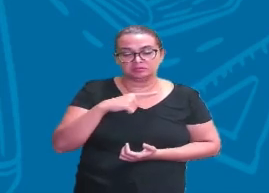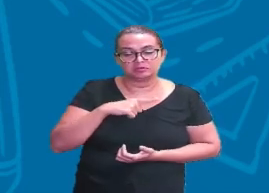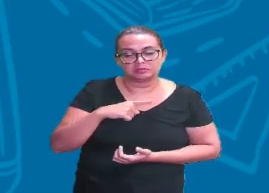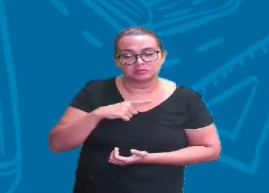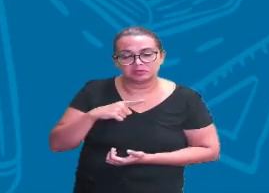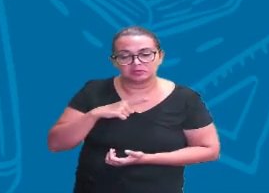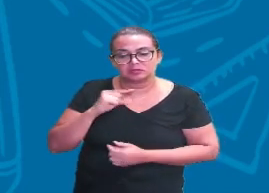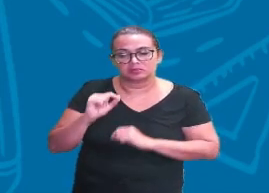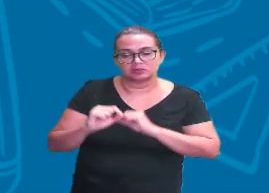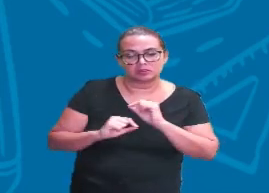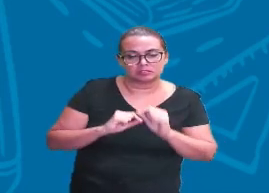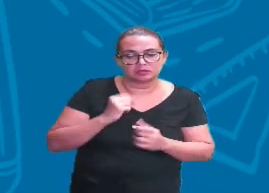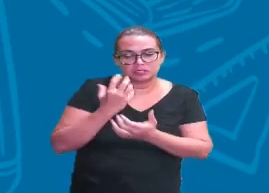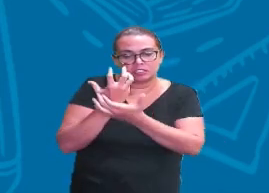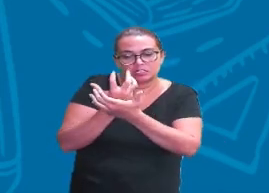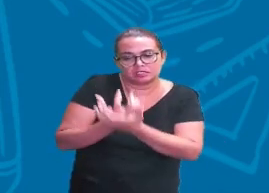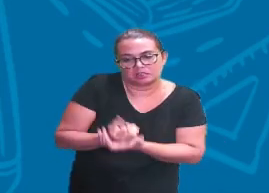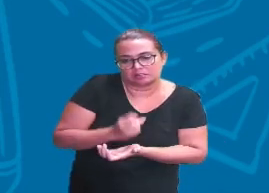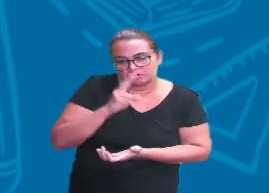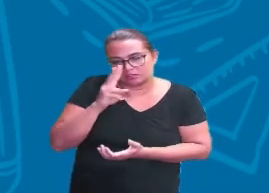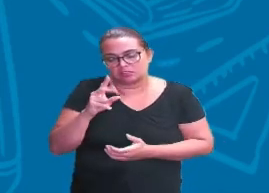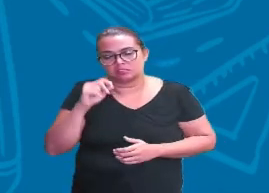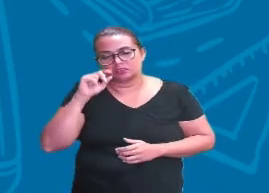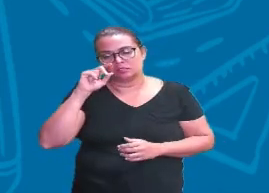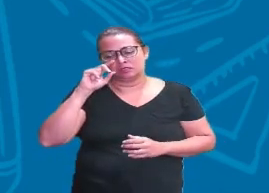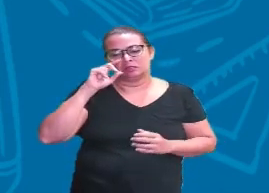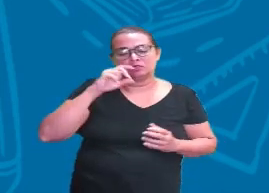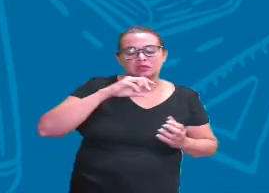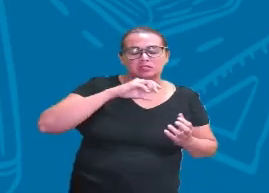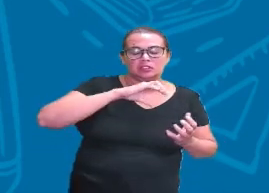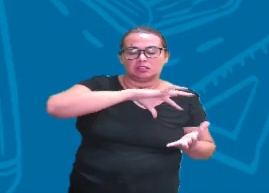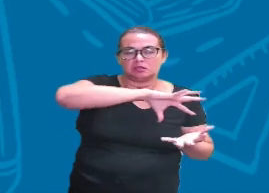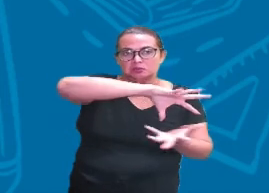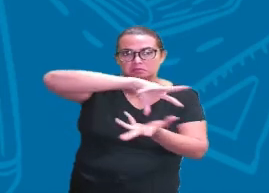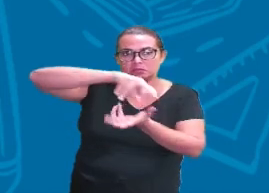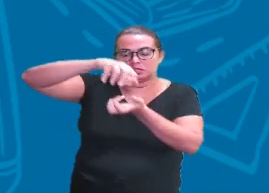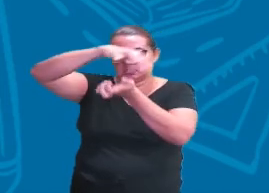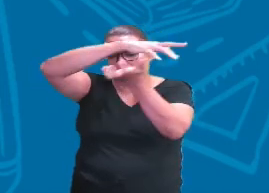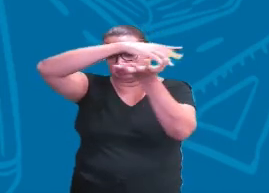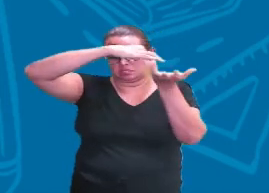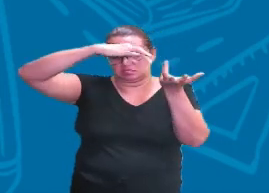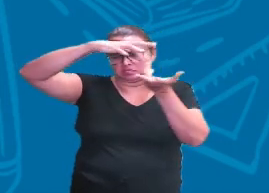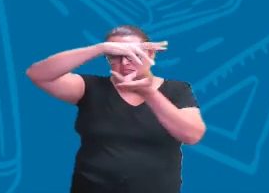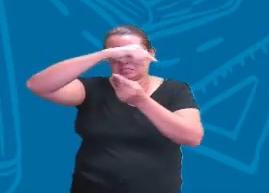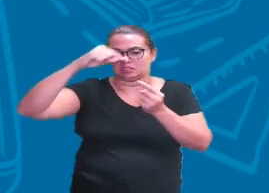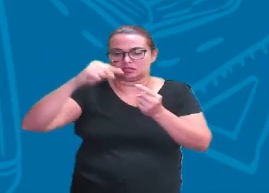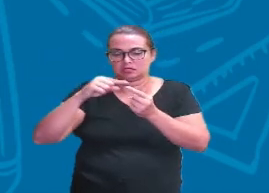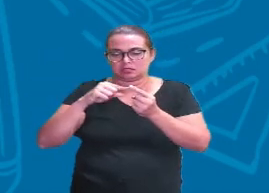gravidades, tá? Relacionadas com alguns planetas, algumas estrelas, tá? A nossa estrela que é o Sol e